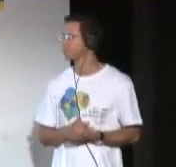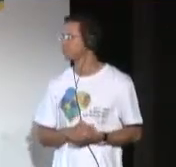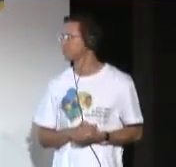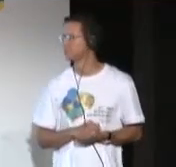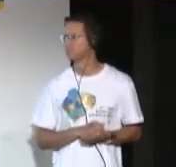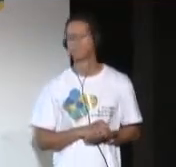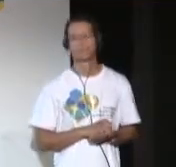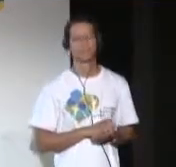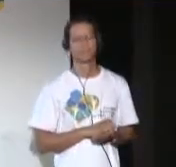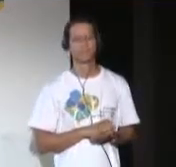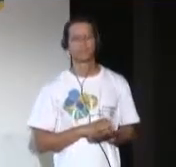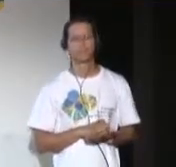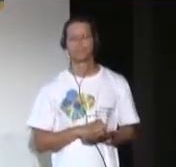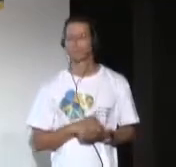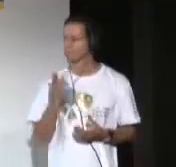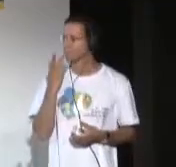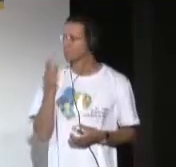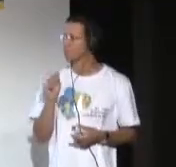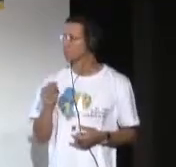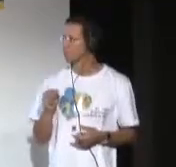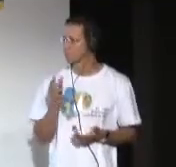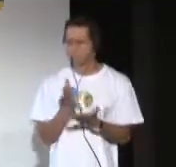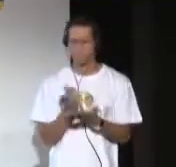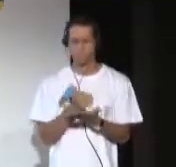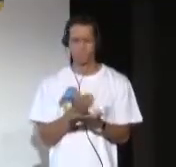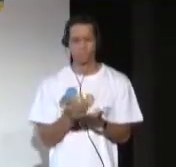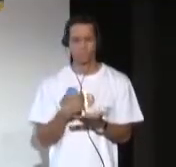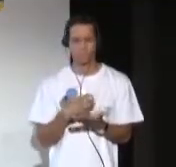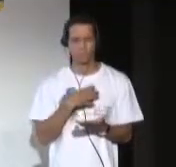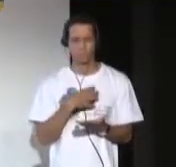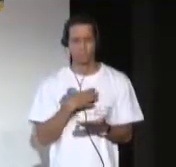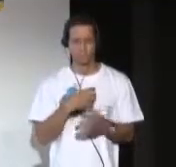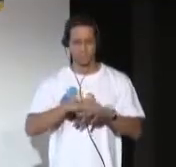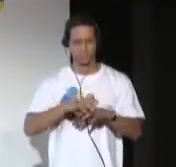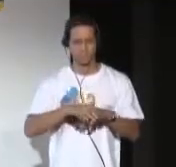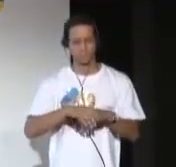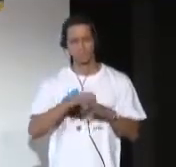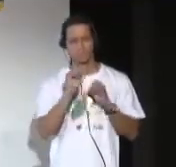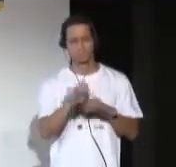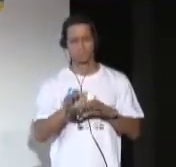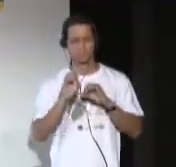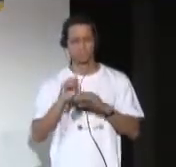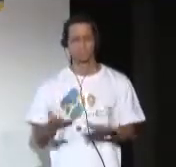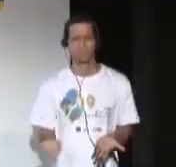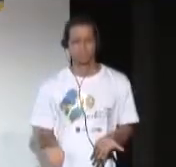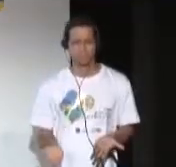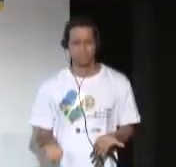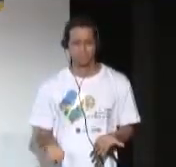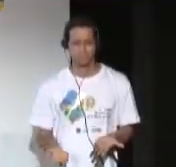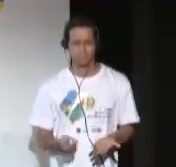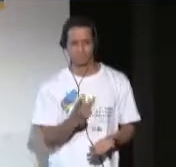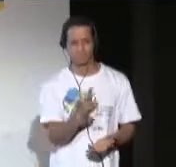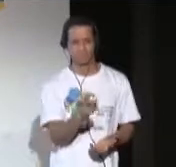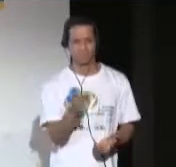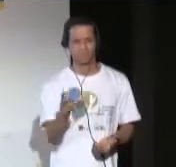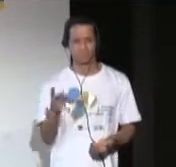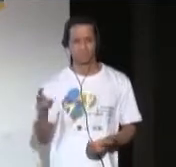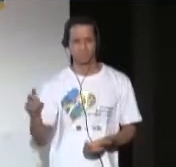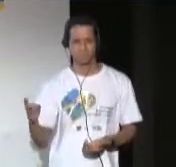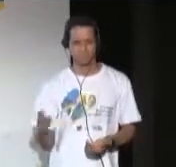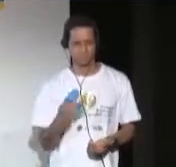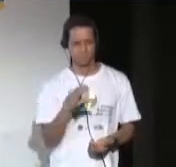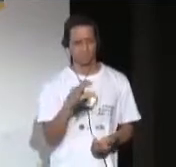A gente já está falando o quê? De divisão aqui, não é? É um jeito de ensinar matemática. Então, cada um vai receber lá 25 centavos, depois